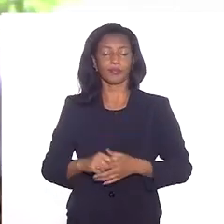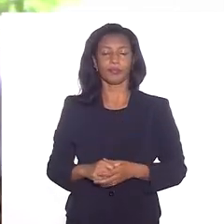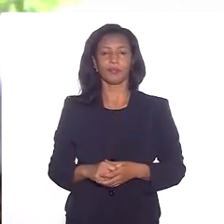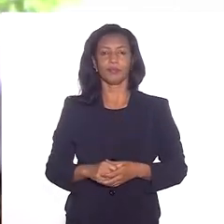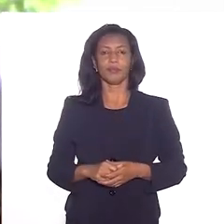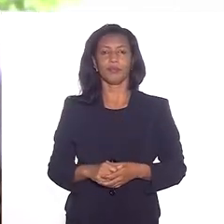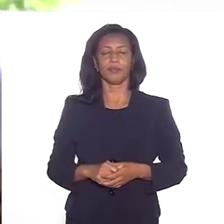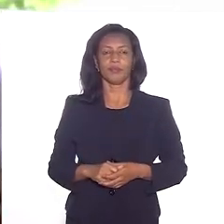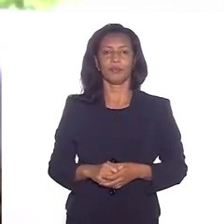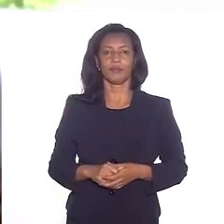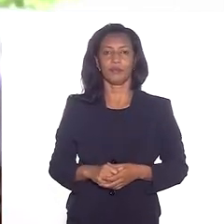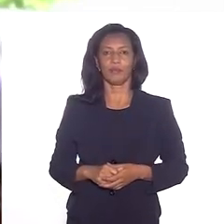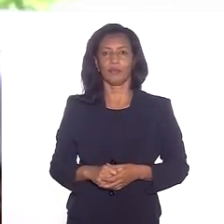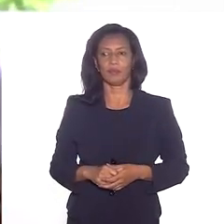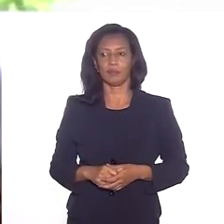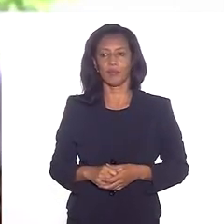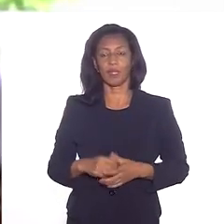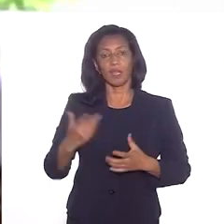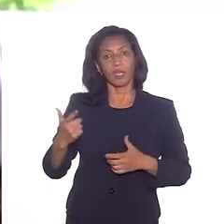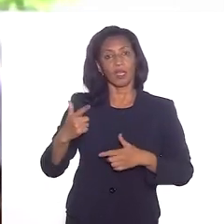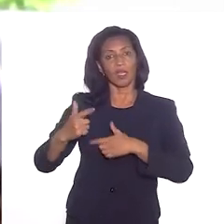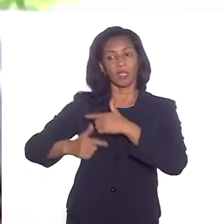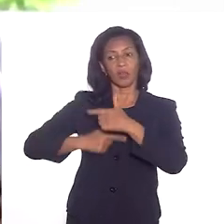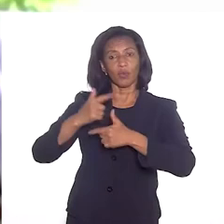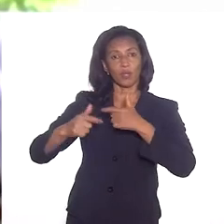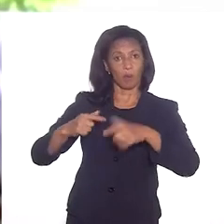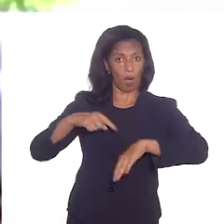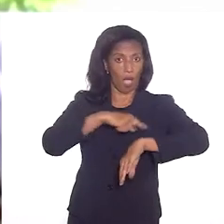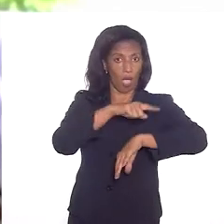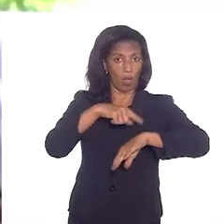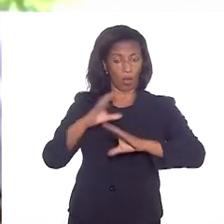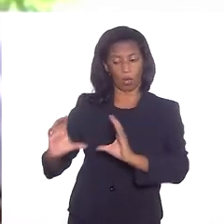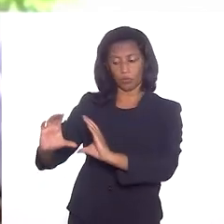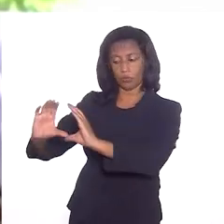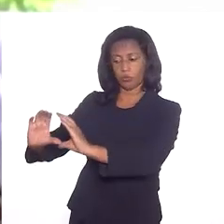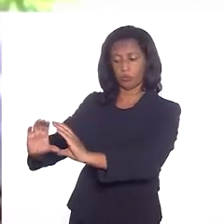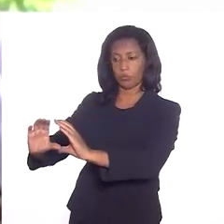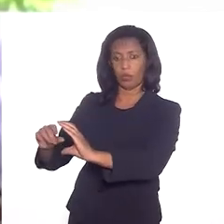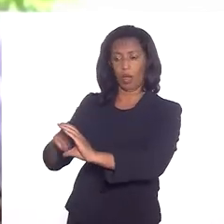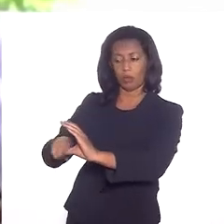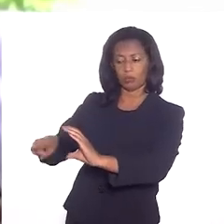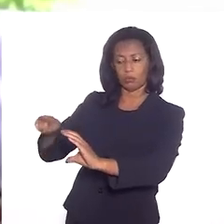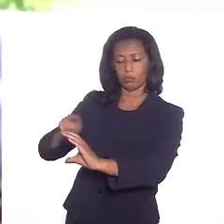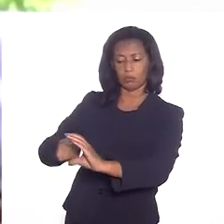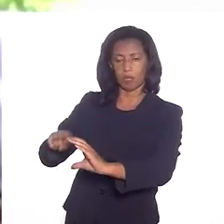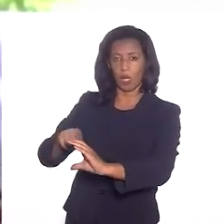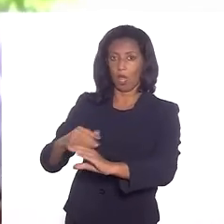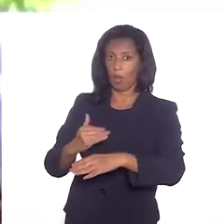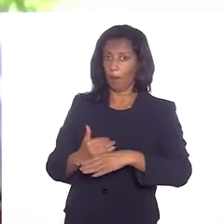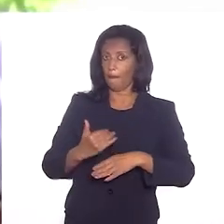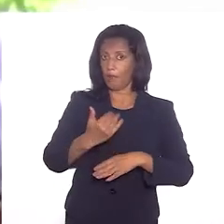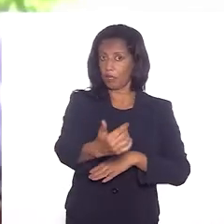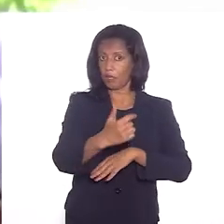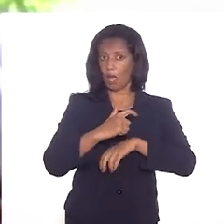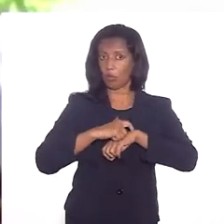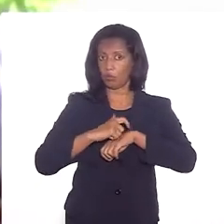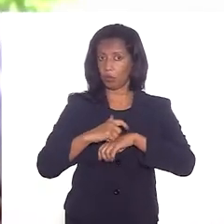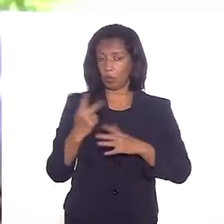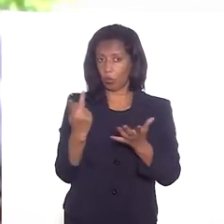pão. Estou trabalhando com o relógio ali do lado, cronometrando tudo, para não deixar